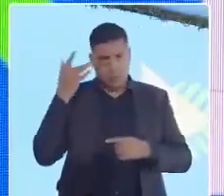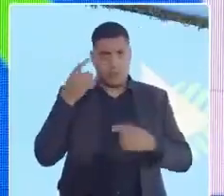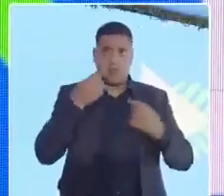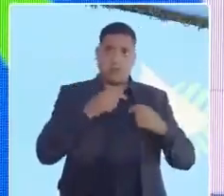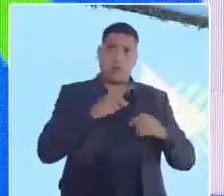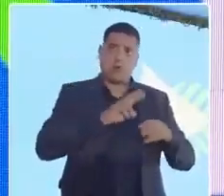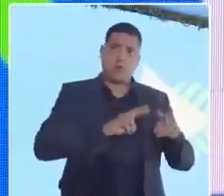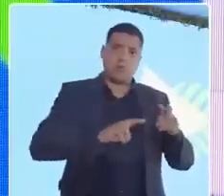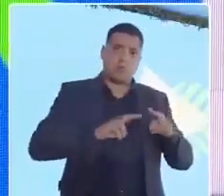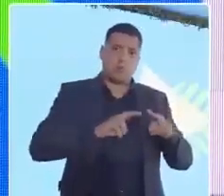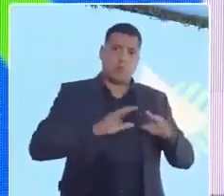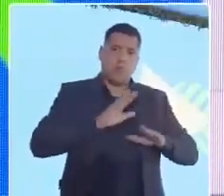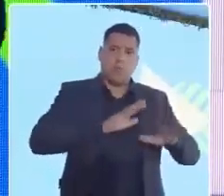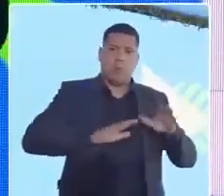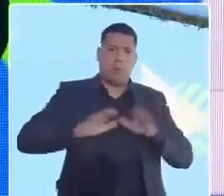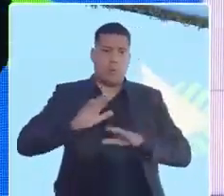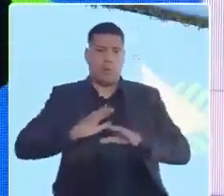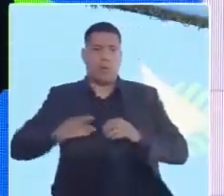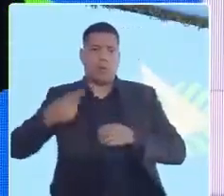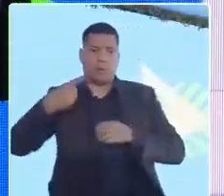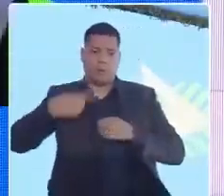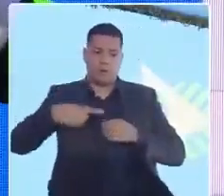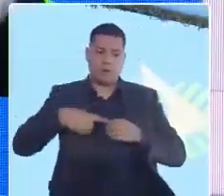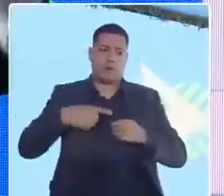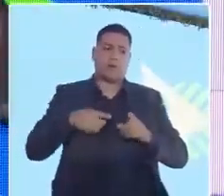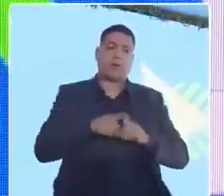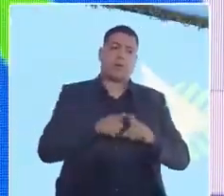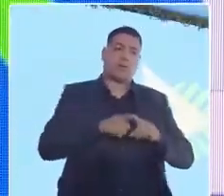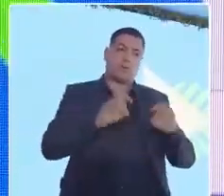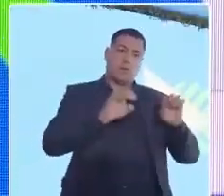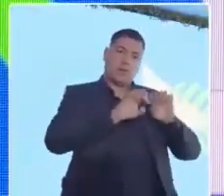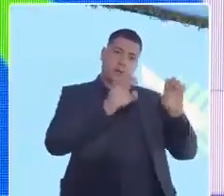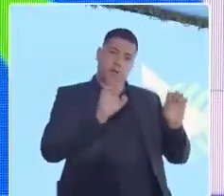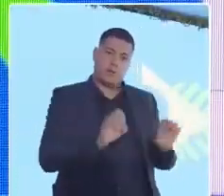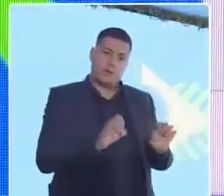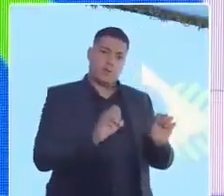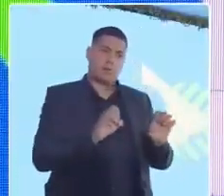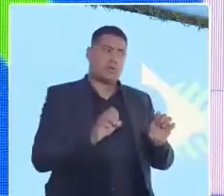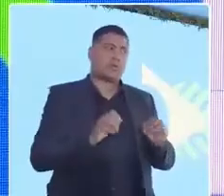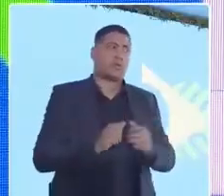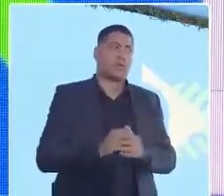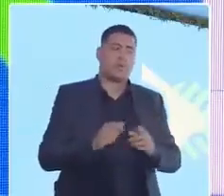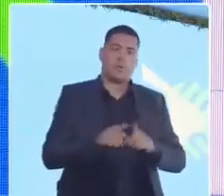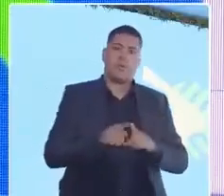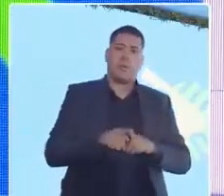cidades tem que cuidar da infraestrutura lá tem que cuidar da agricultura